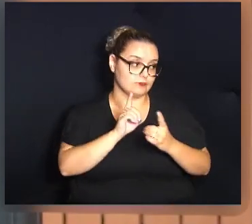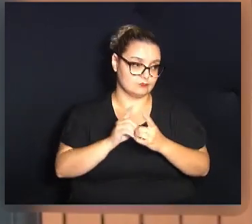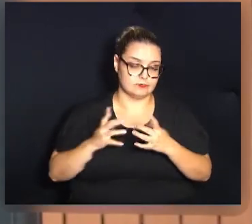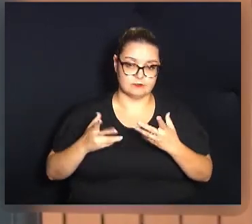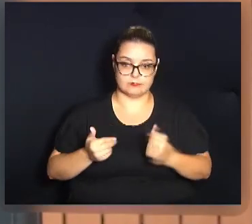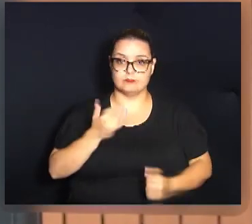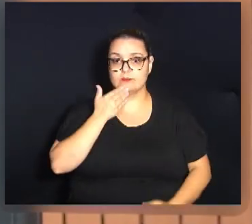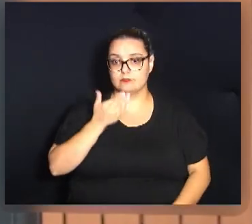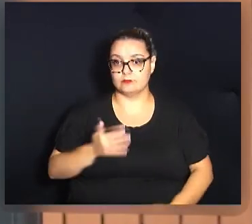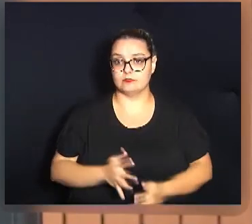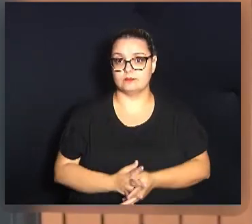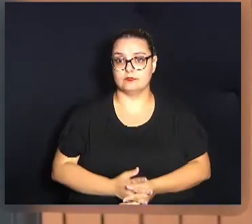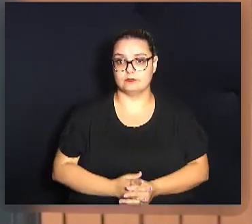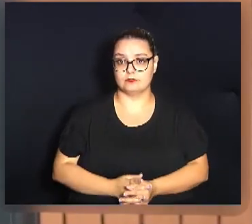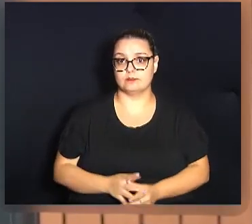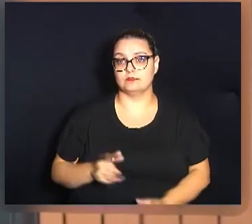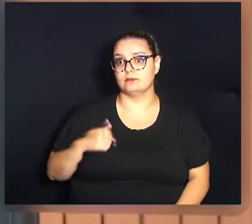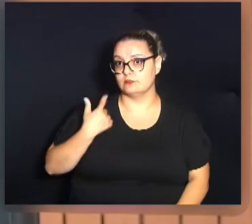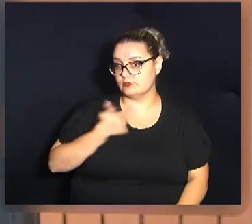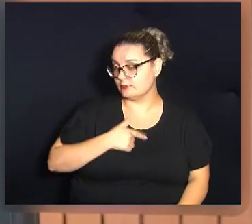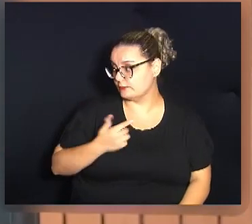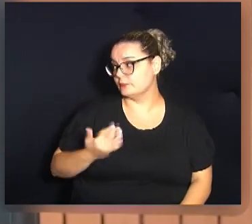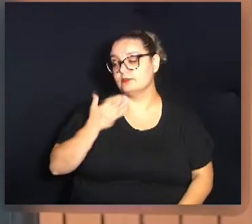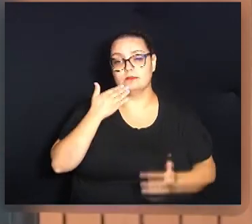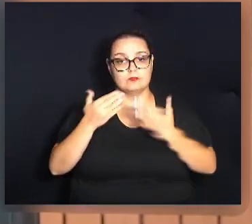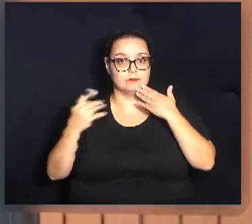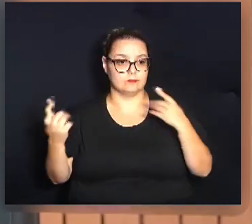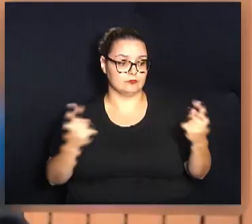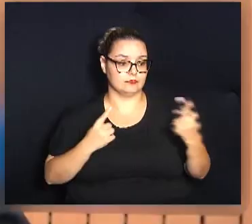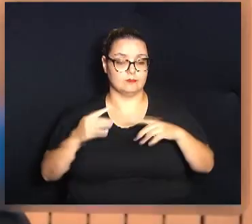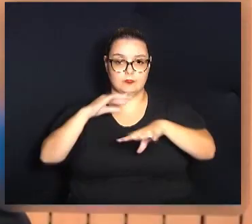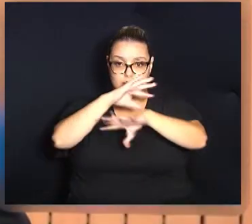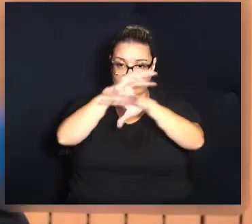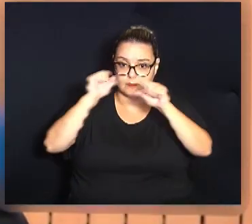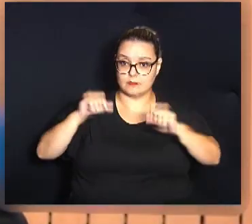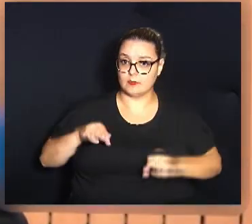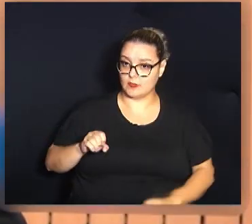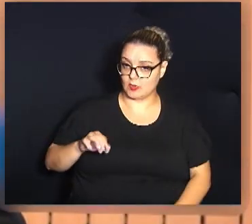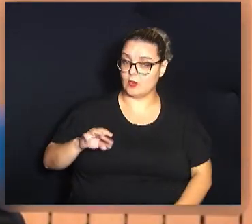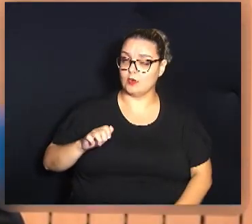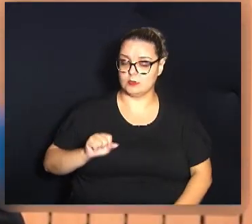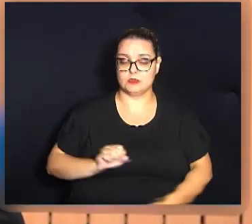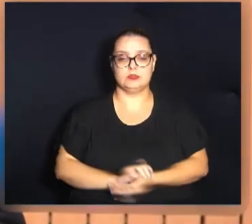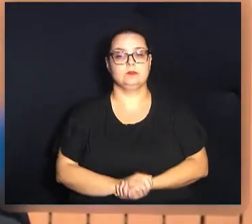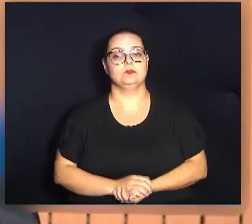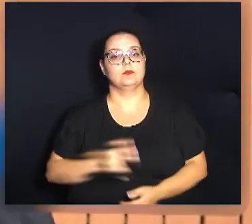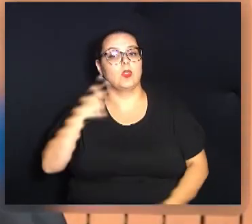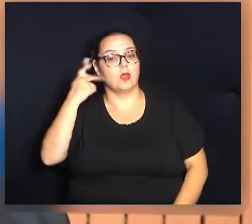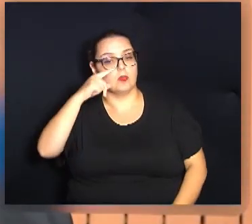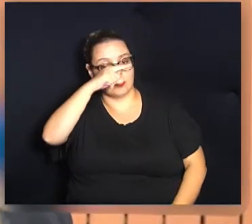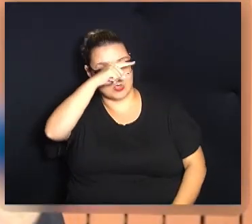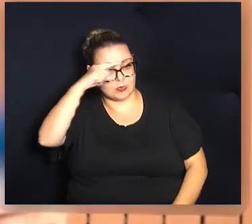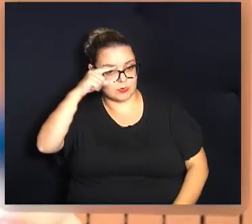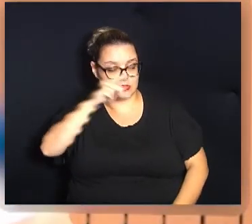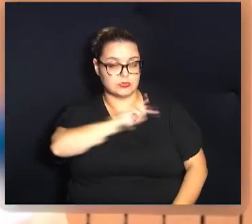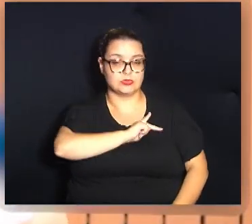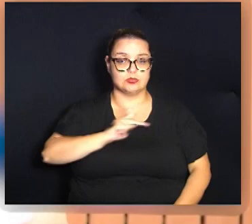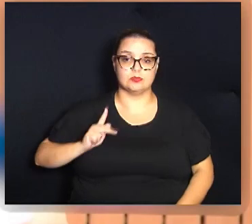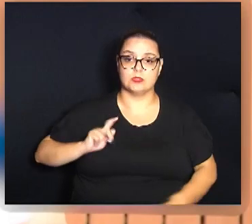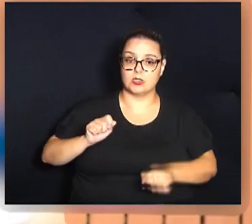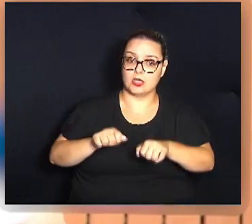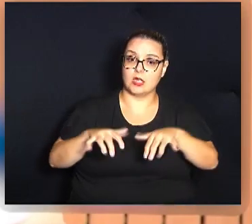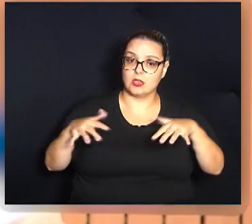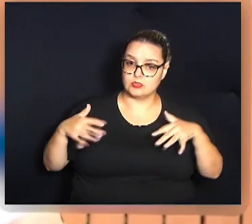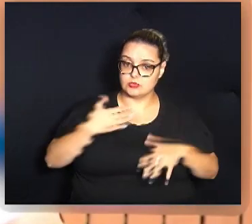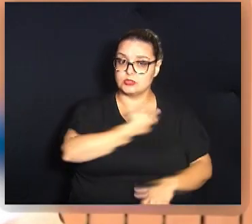demanda. Nós somos demandados bastante pelo Tribunal de Contas, O vereador Felipe Marquesi, que presidiu a audiência